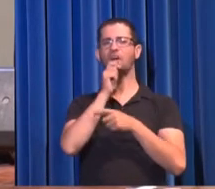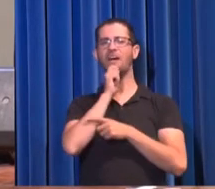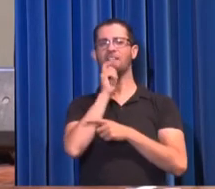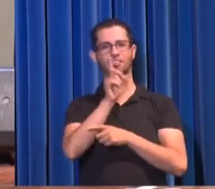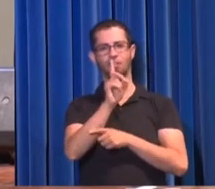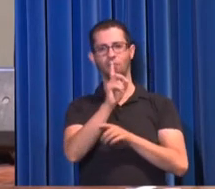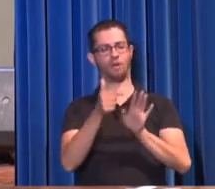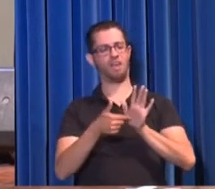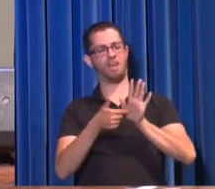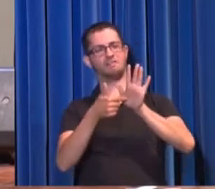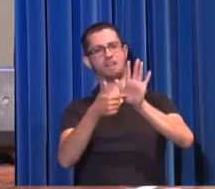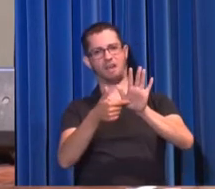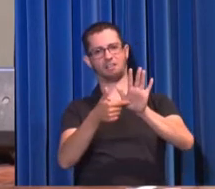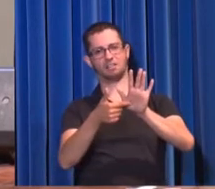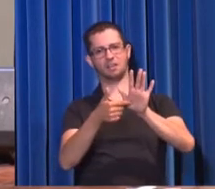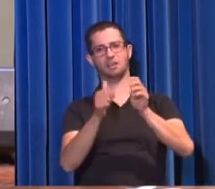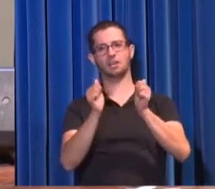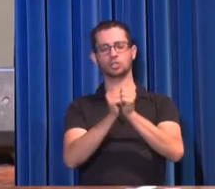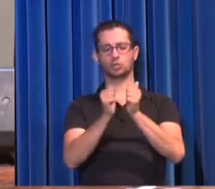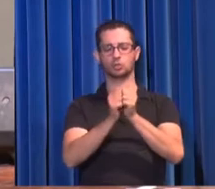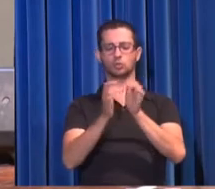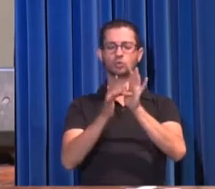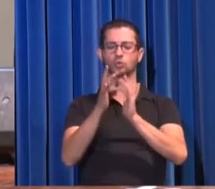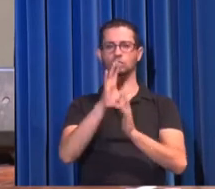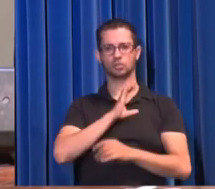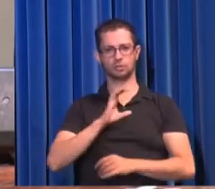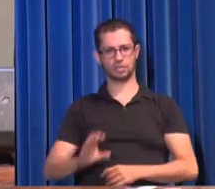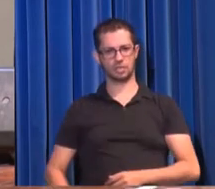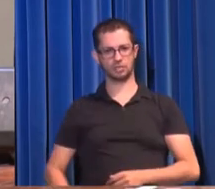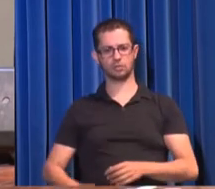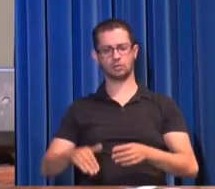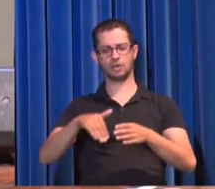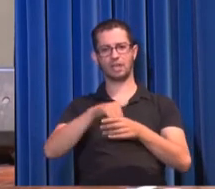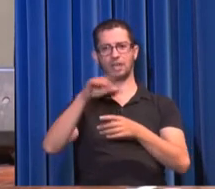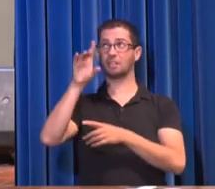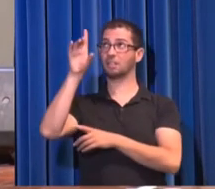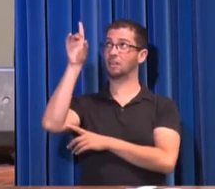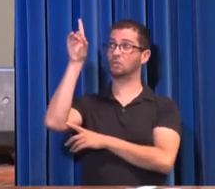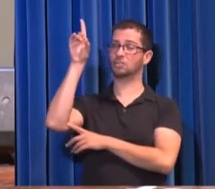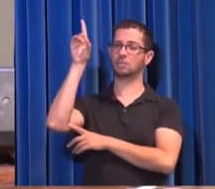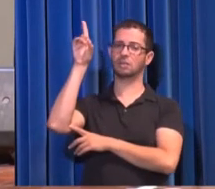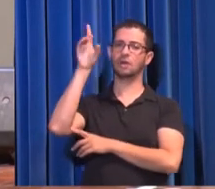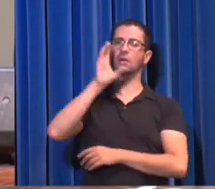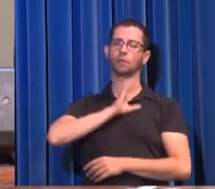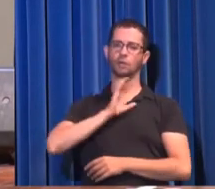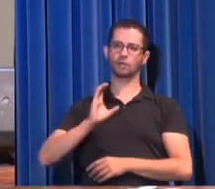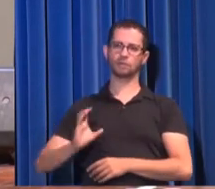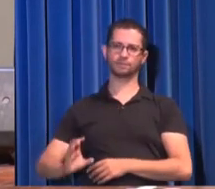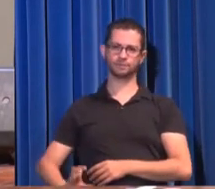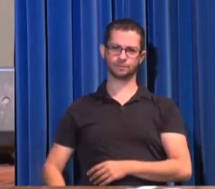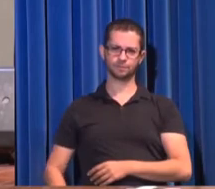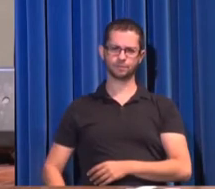está oculta juntamente com Cristo em Deus e quando Cristo